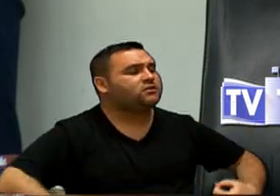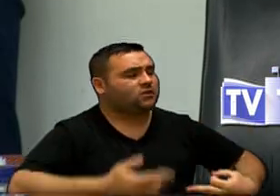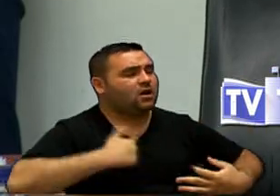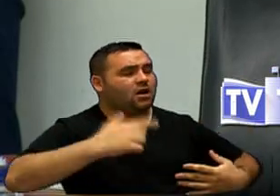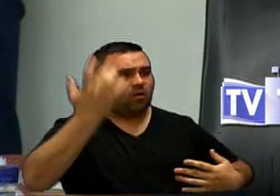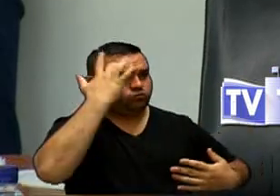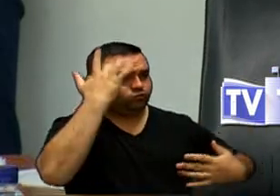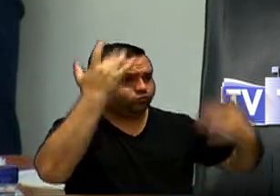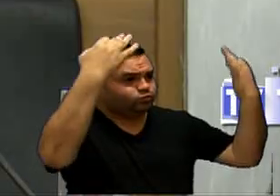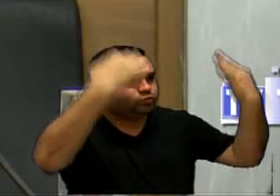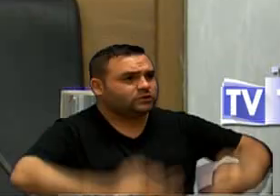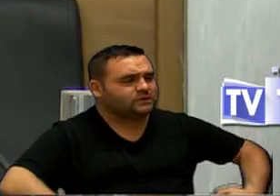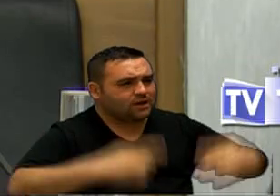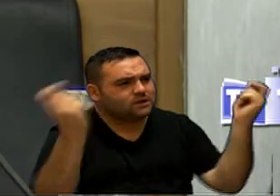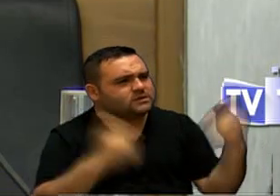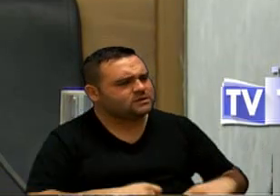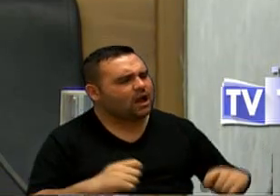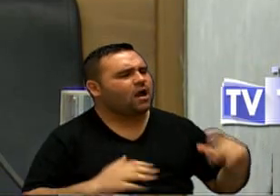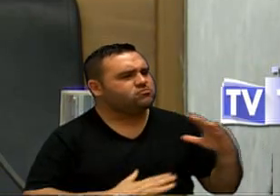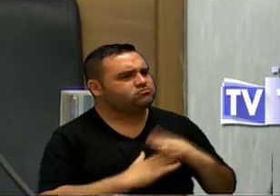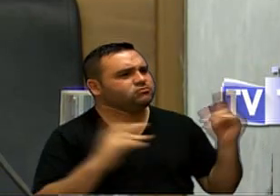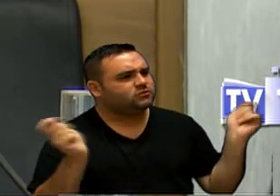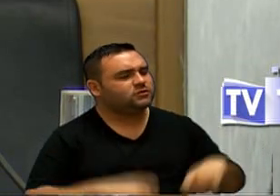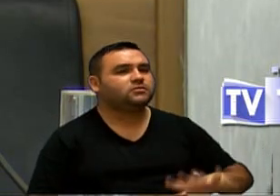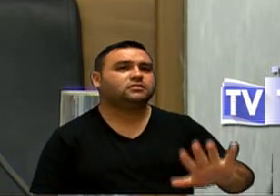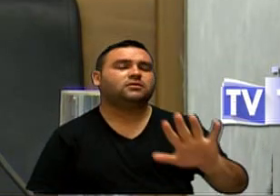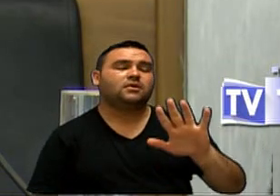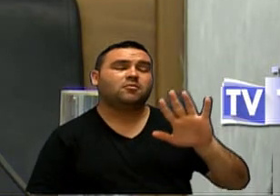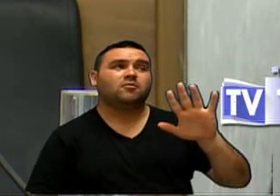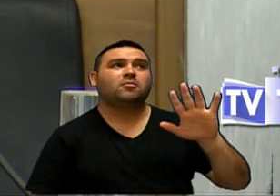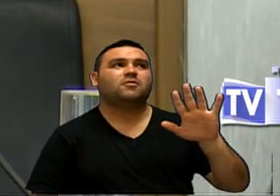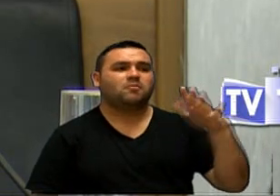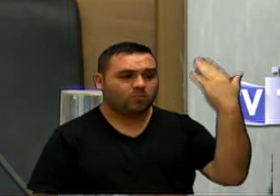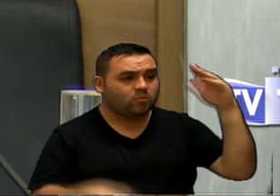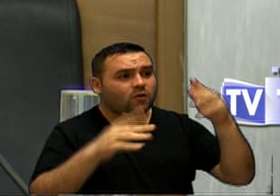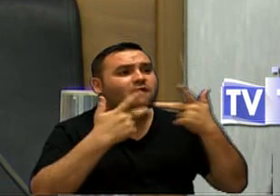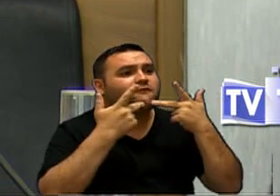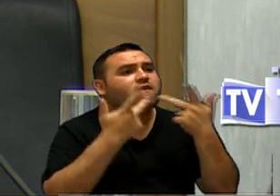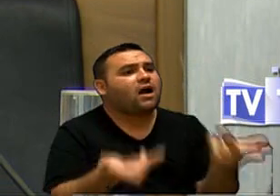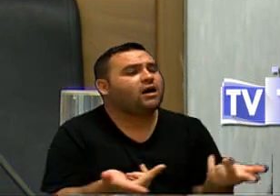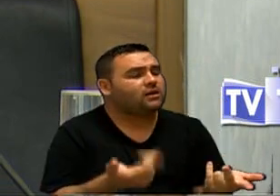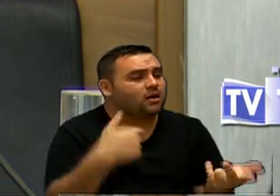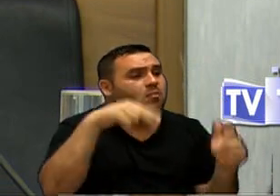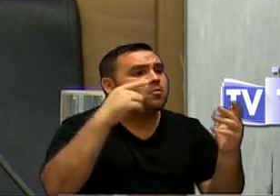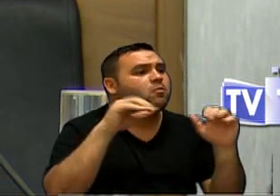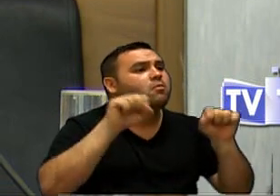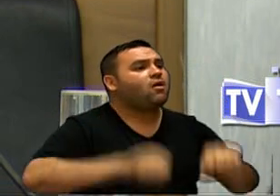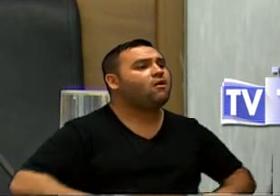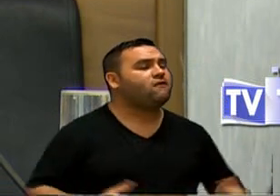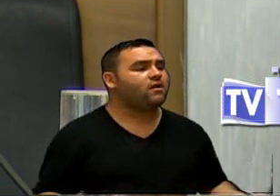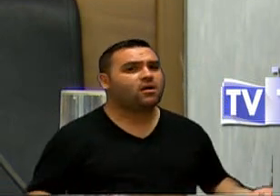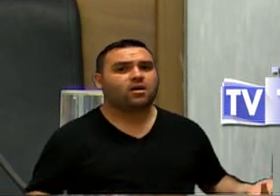tenho capacidade e honestidade suficiente para isso. Vereador, o senhor me desculpa, eu tenho que interromper. Fala alguma coisa.